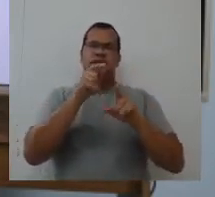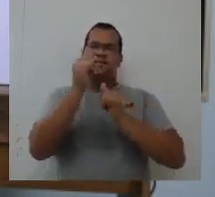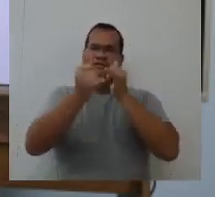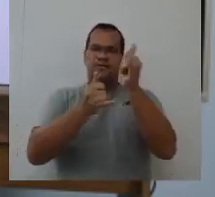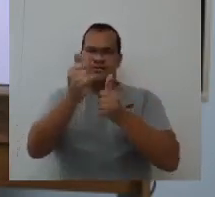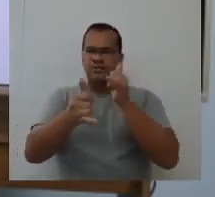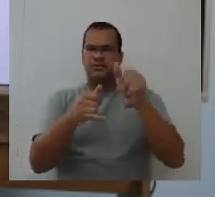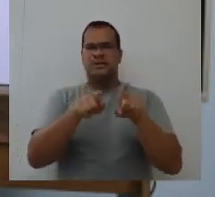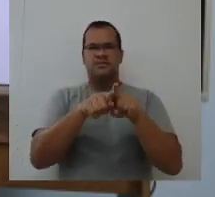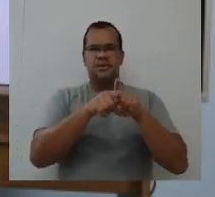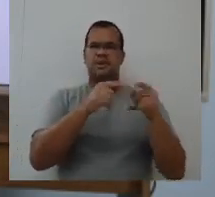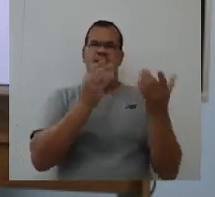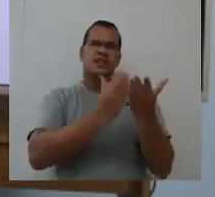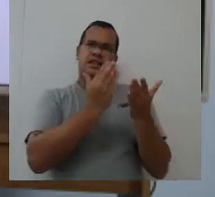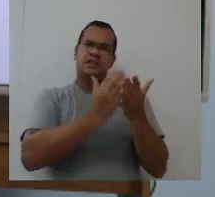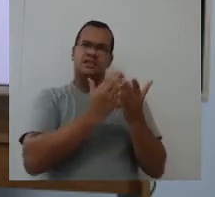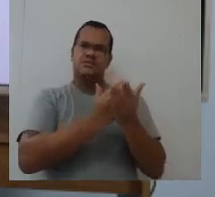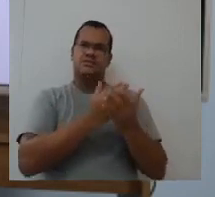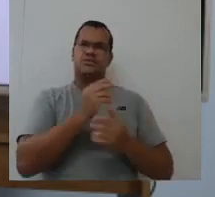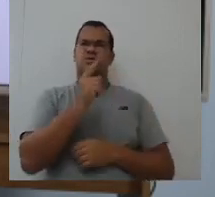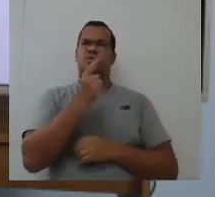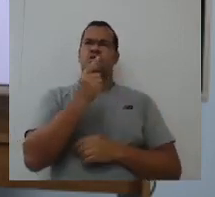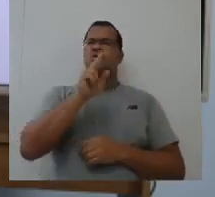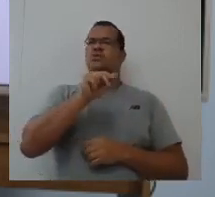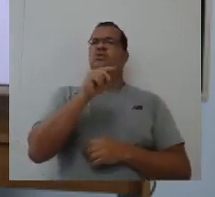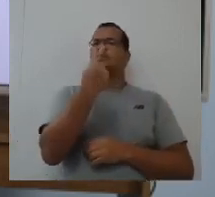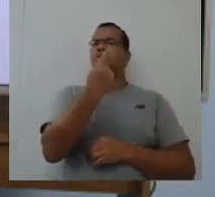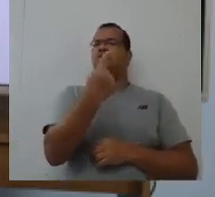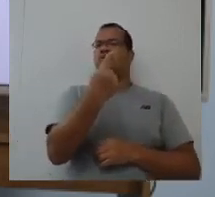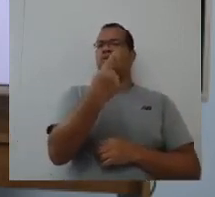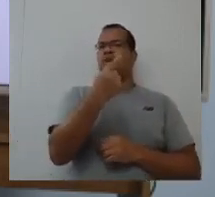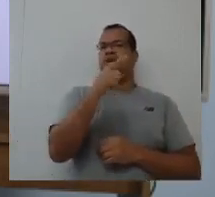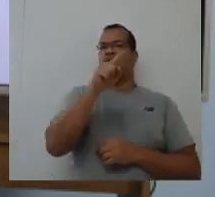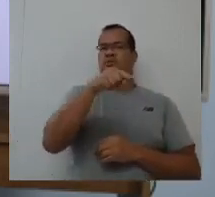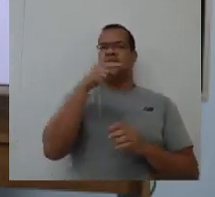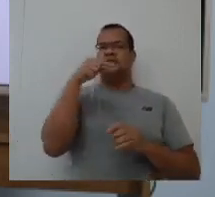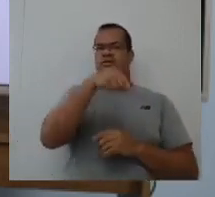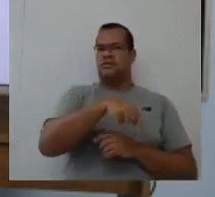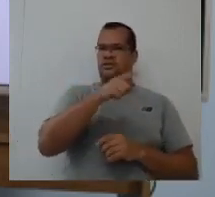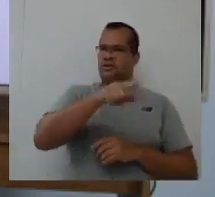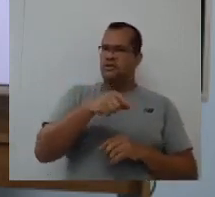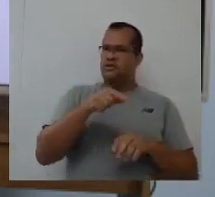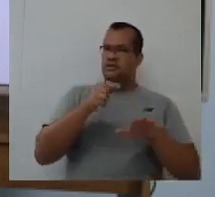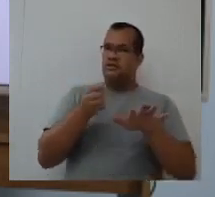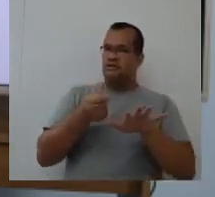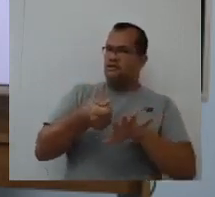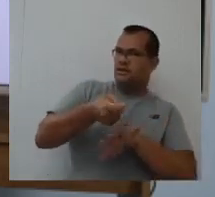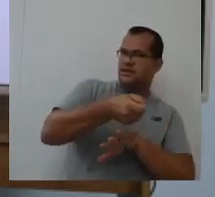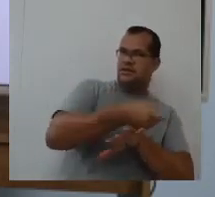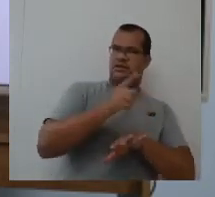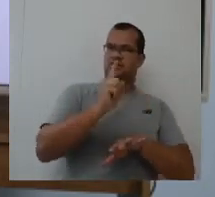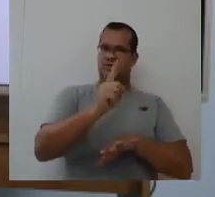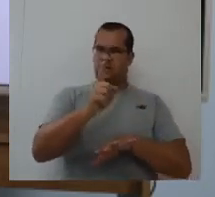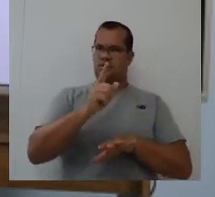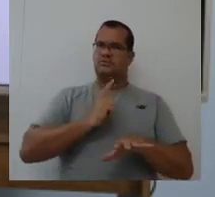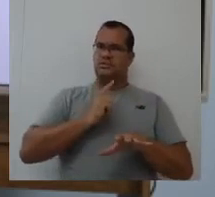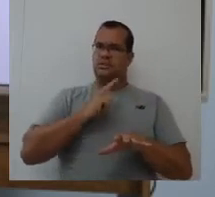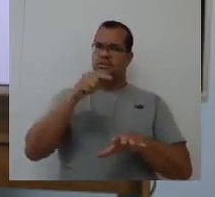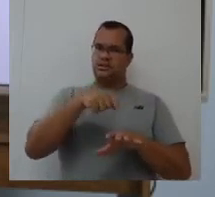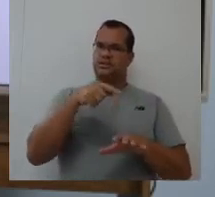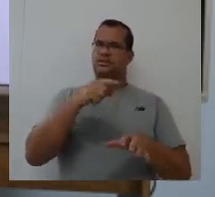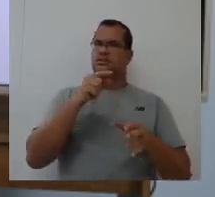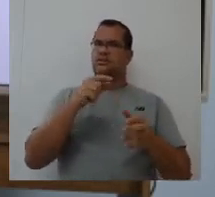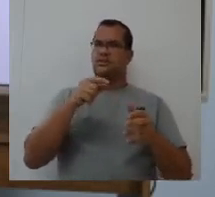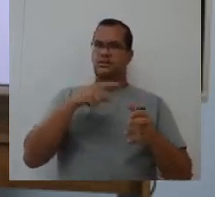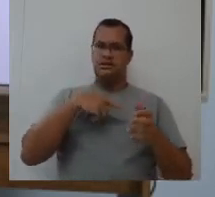também em história. A gente nunca tem uma fonte só, né? Diferentemente de fake news, história que requer fontes originais. E aí